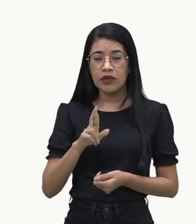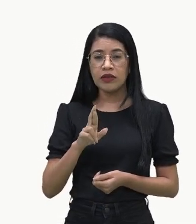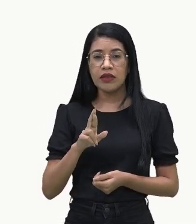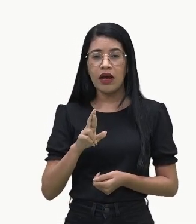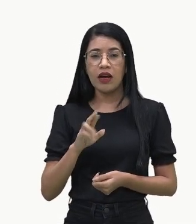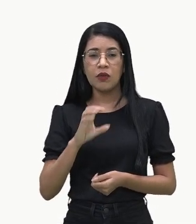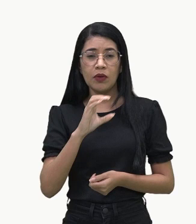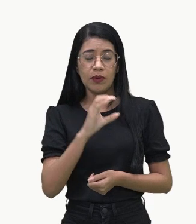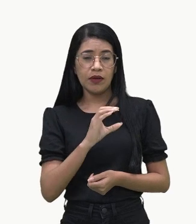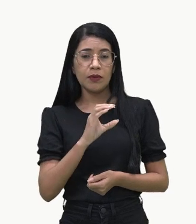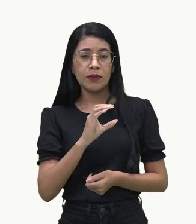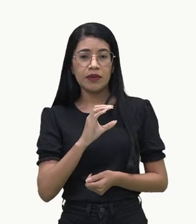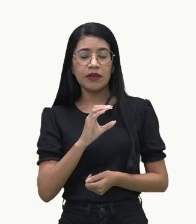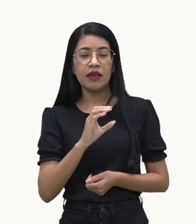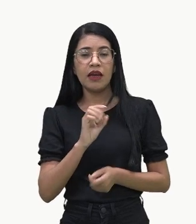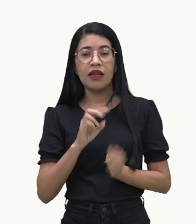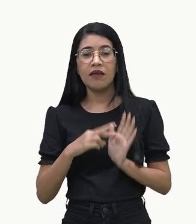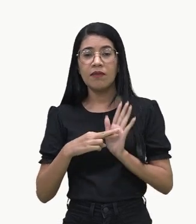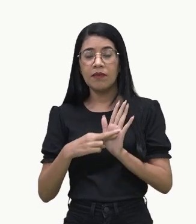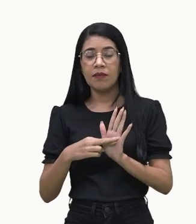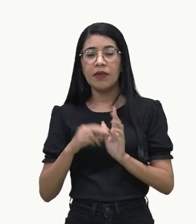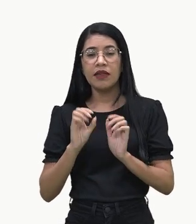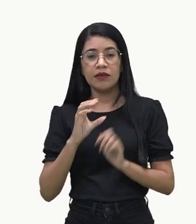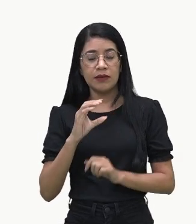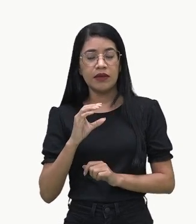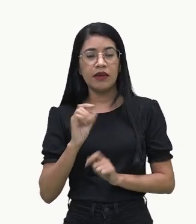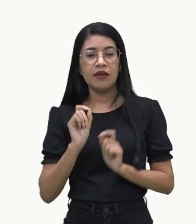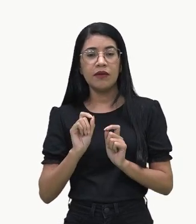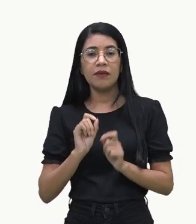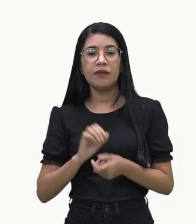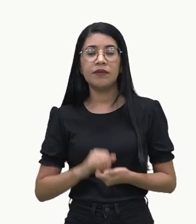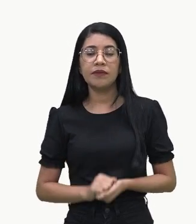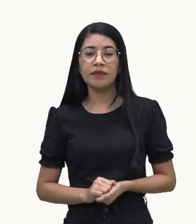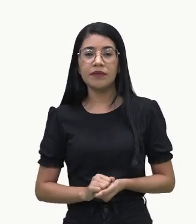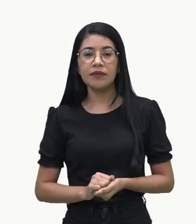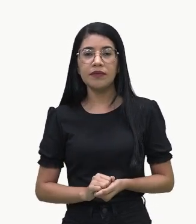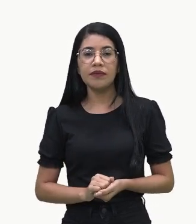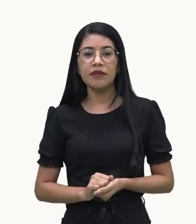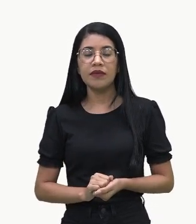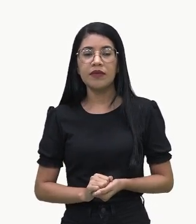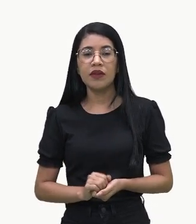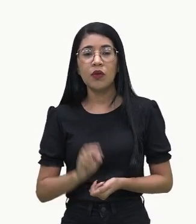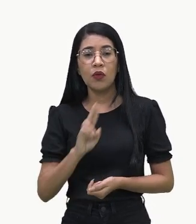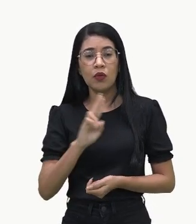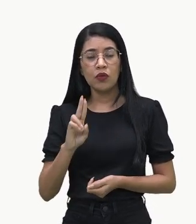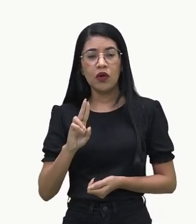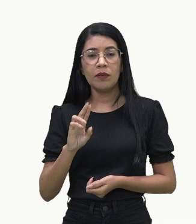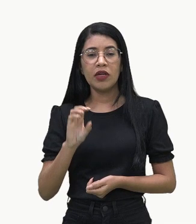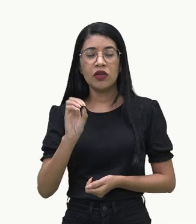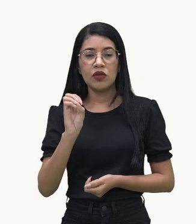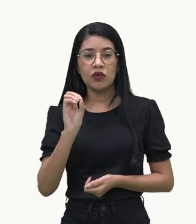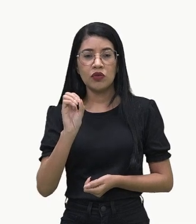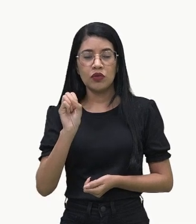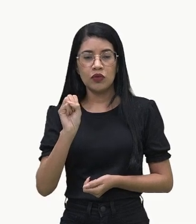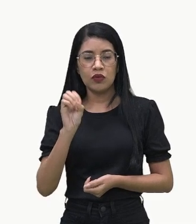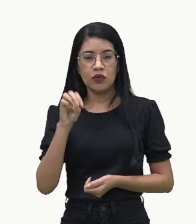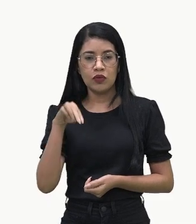nós estamos representando pelo C, é chamado de